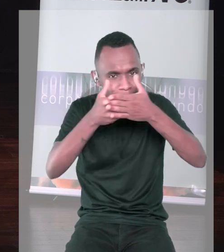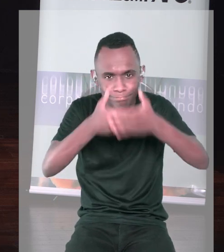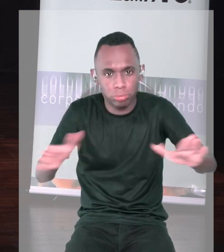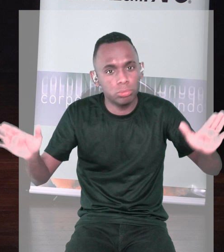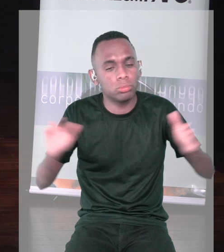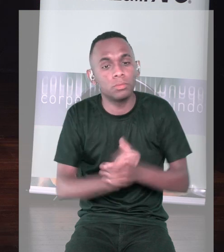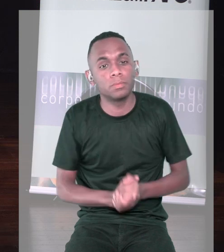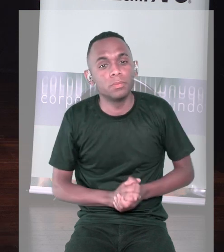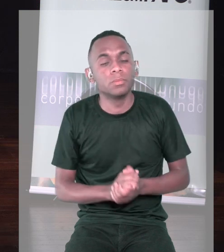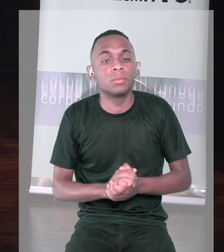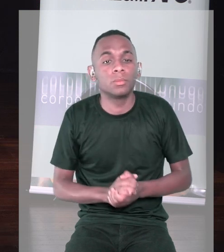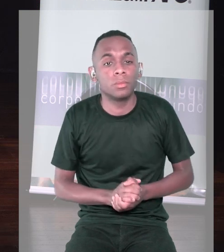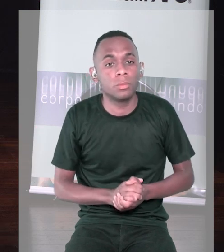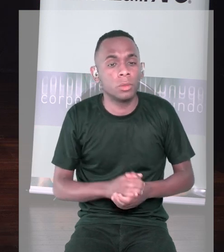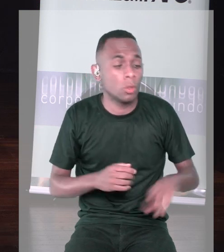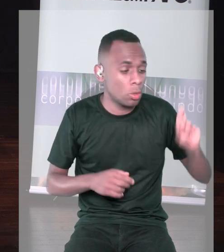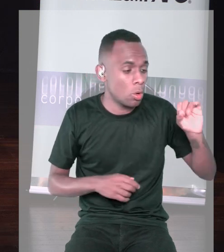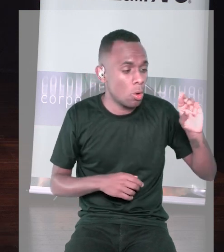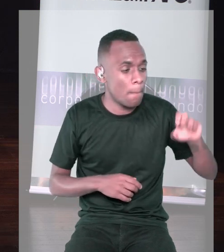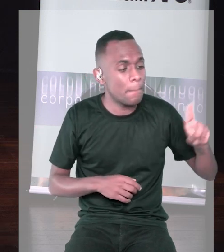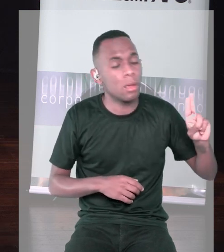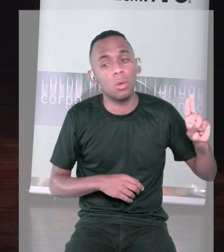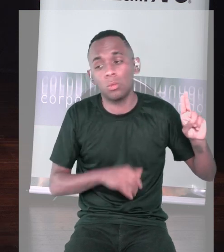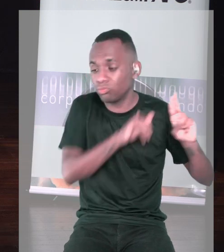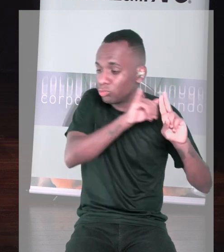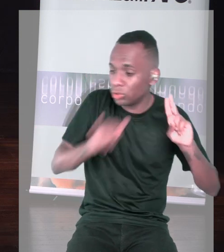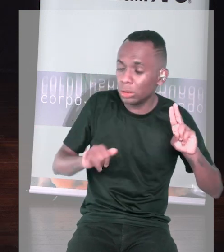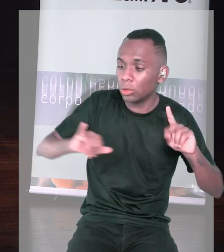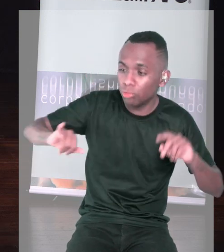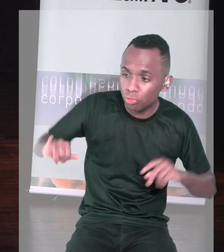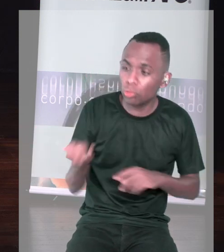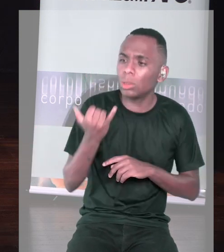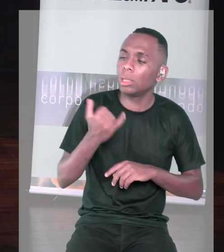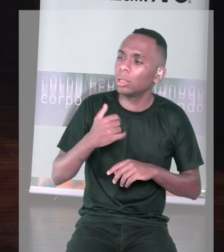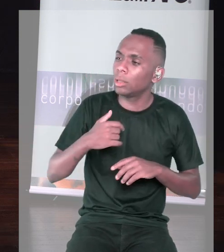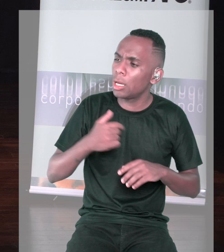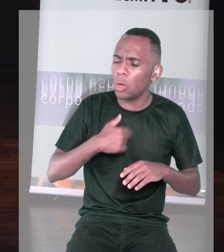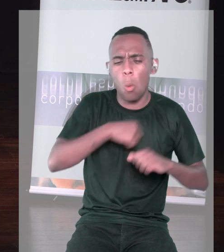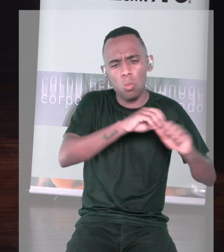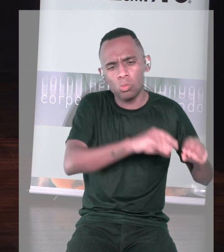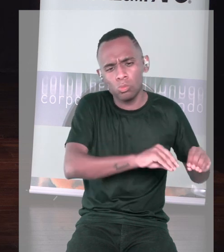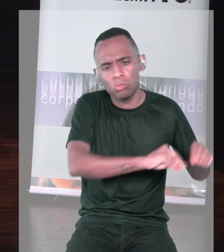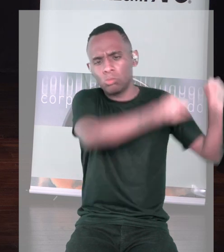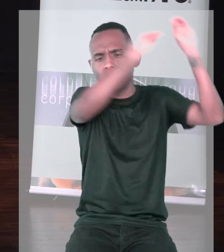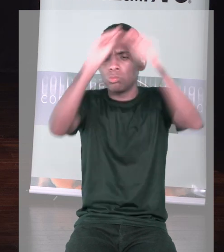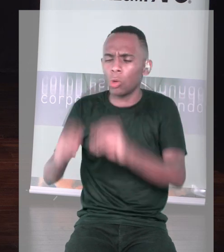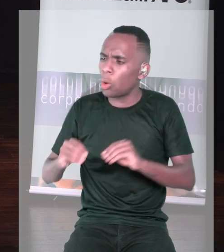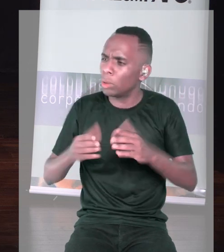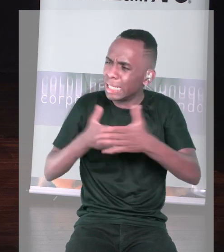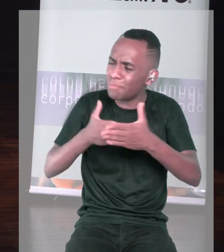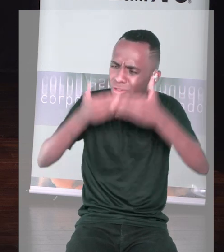muro. Literal e metaforicamente, Romeu dizia para Julieta: com as asas do amor saltei o